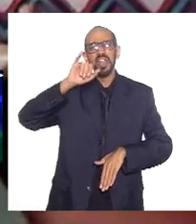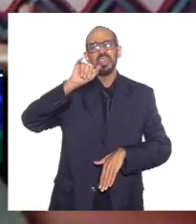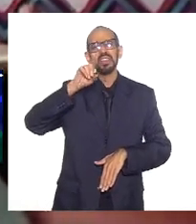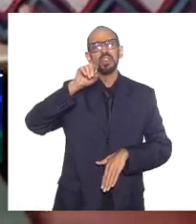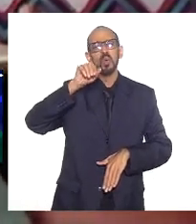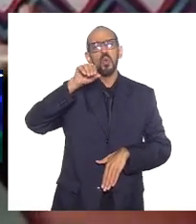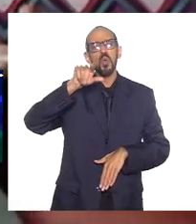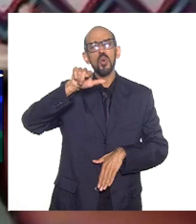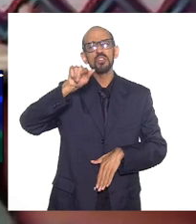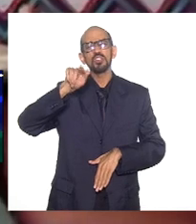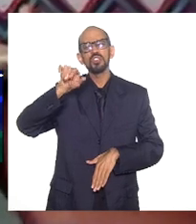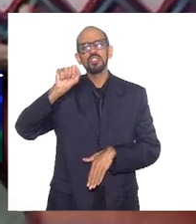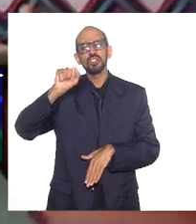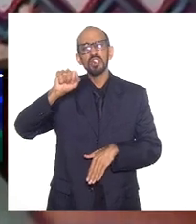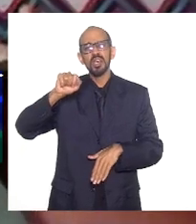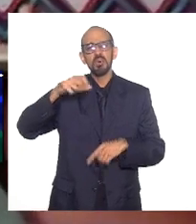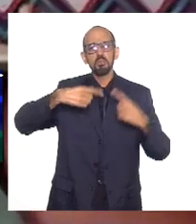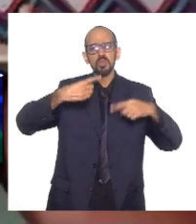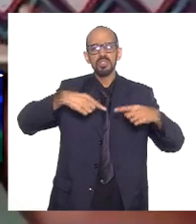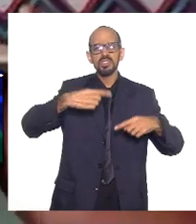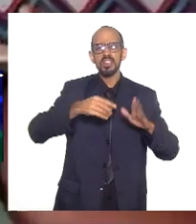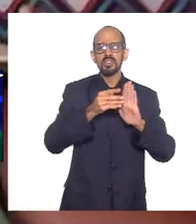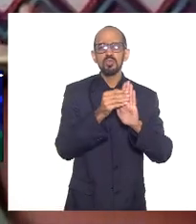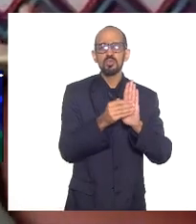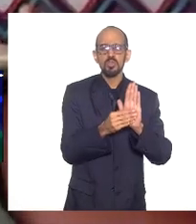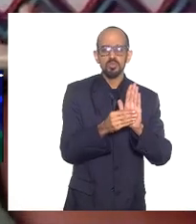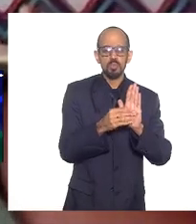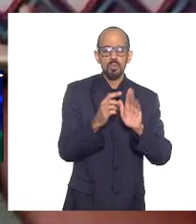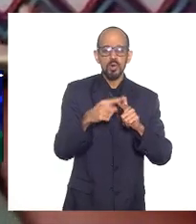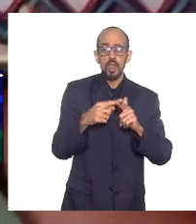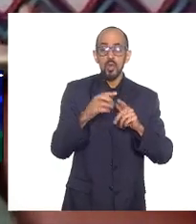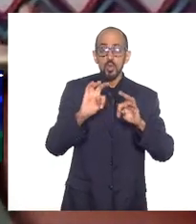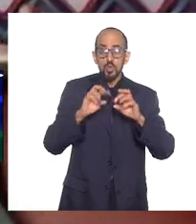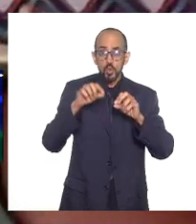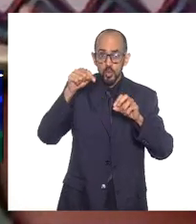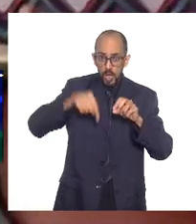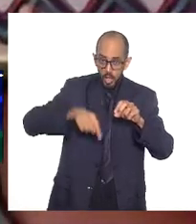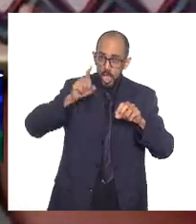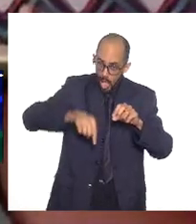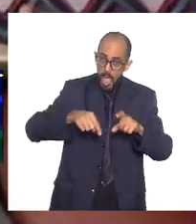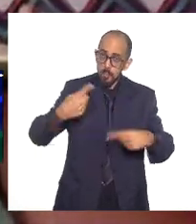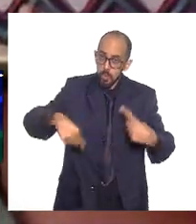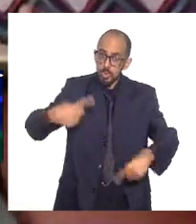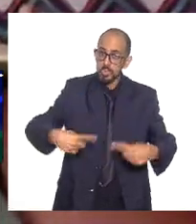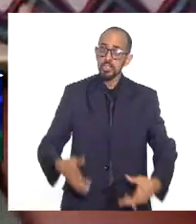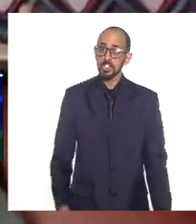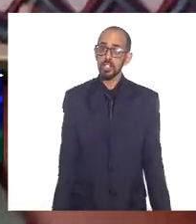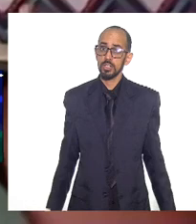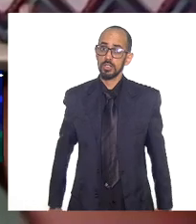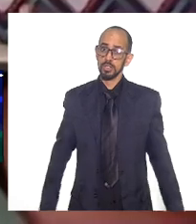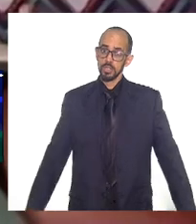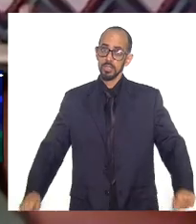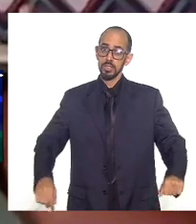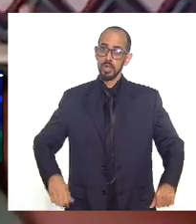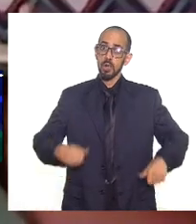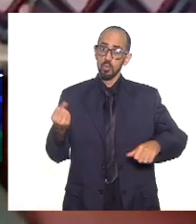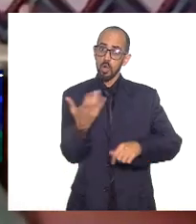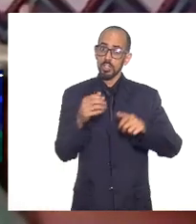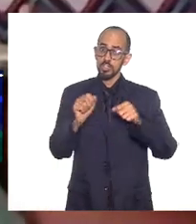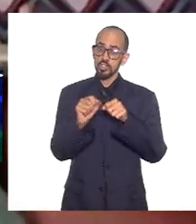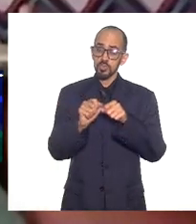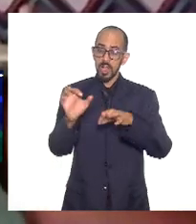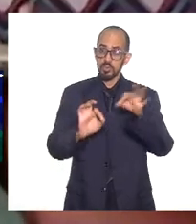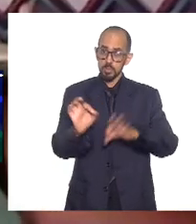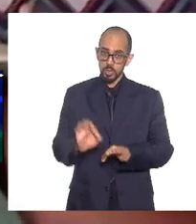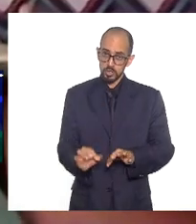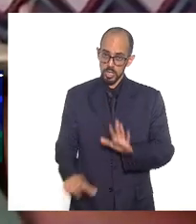politizar pautas, porque tudo aqui é político. A nossa existência é política. E quando a gente produz um projeto de